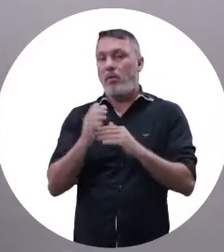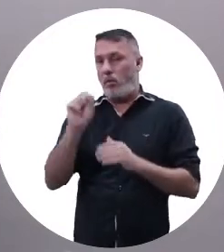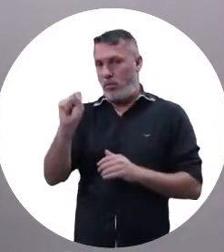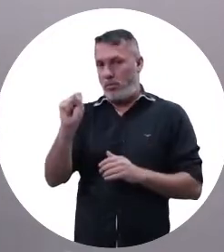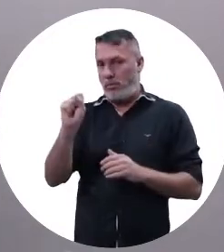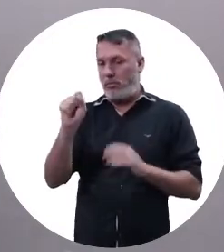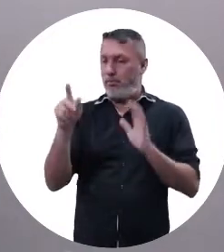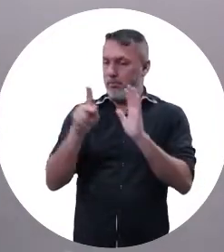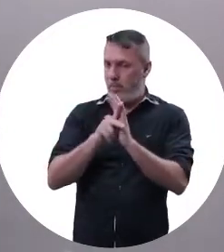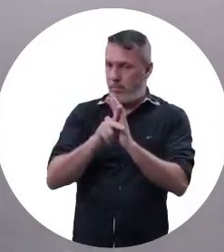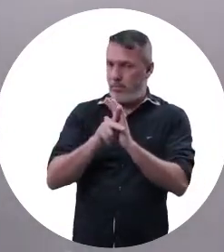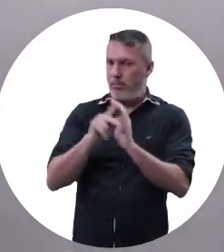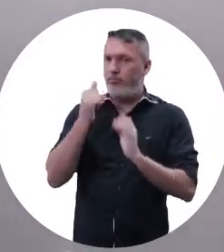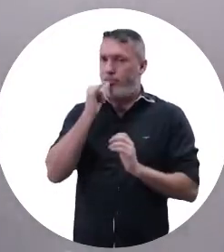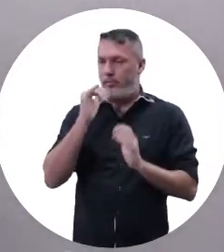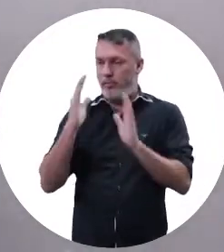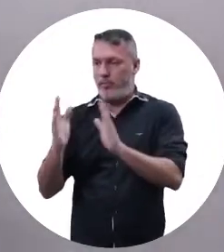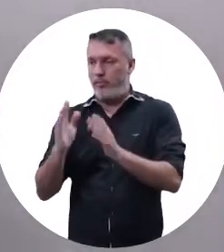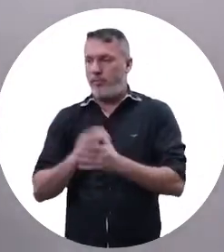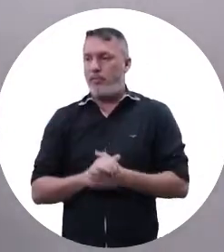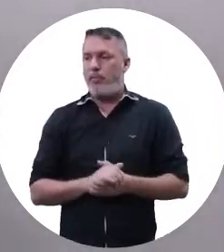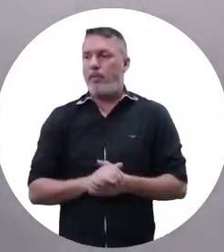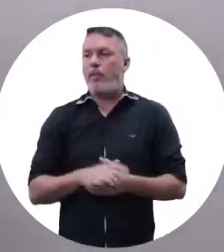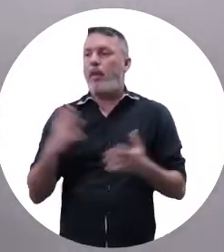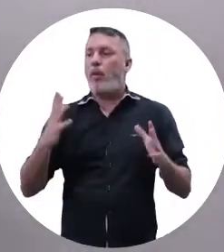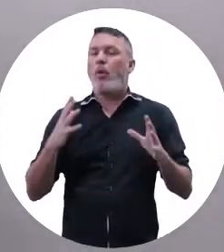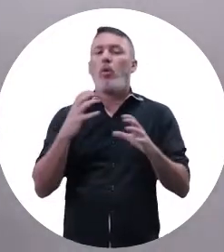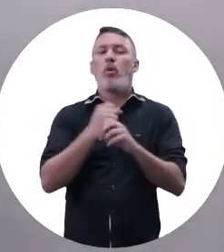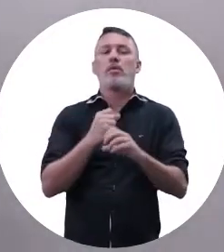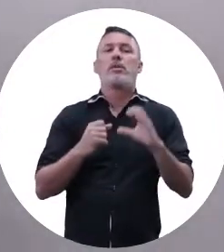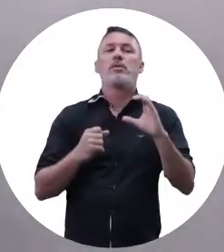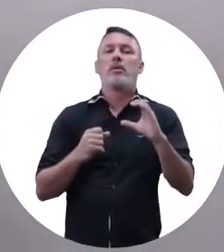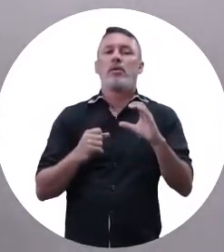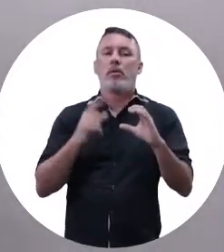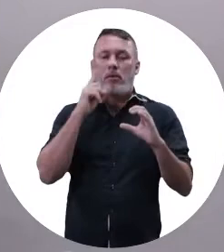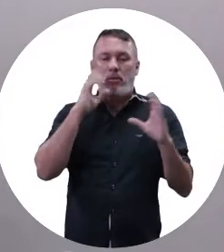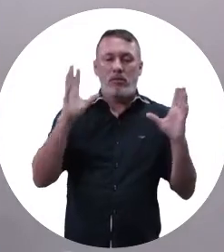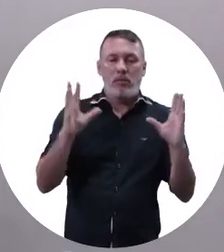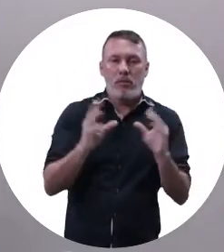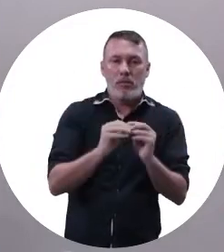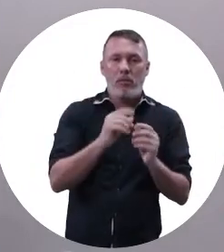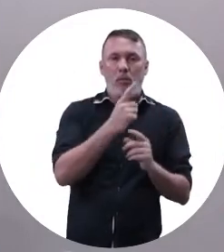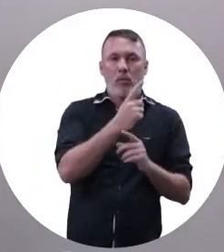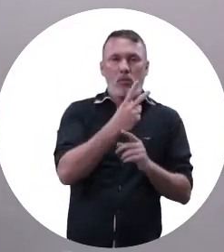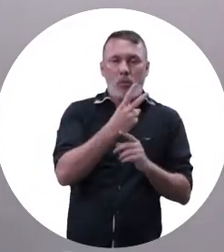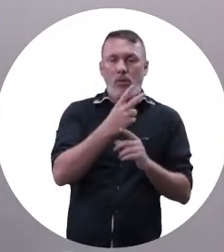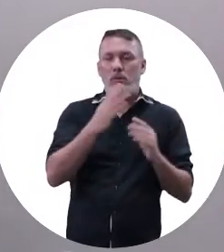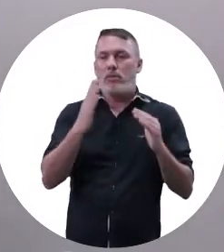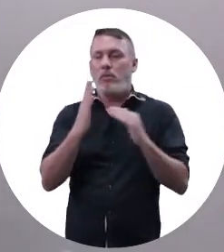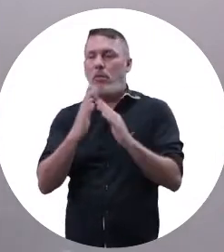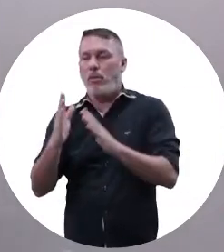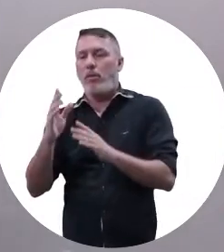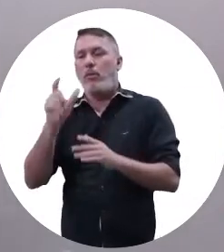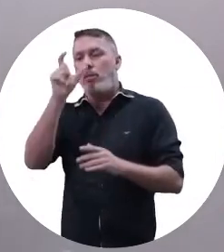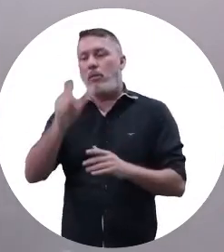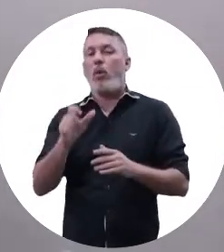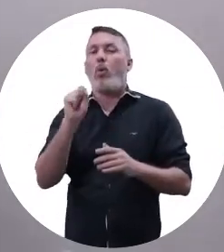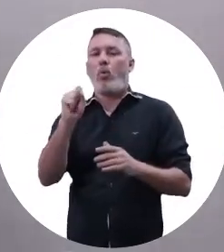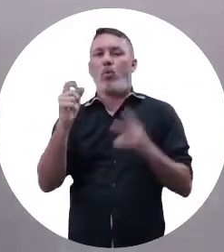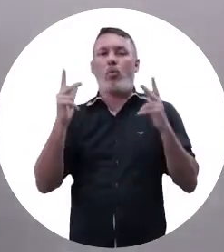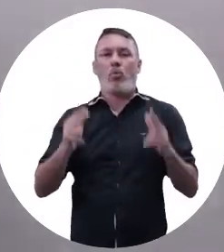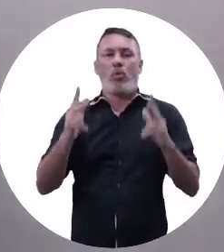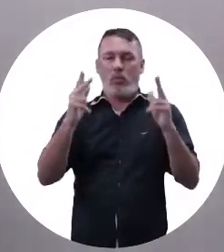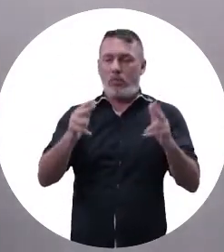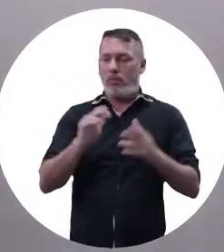7, 8 elétrons. Estável. Carbono, 1, 2, 3, 4, 5, 6,